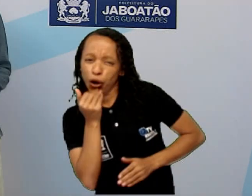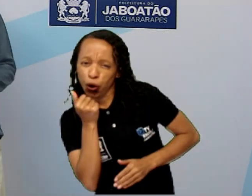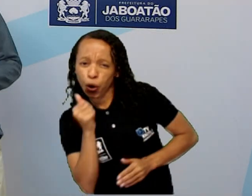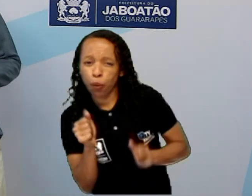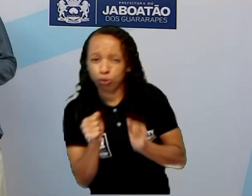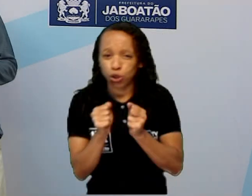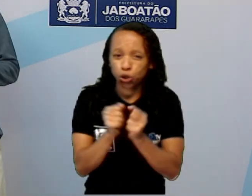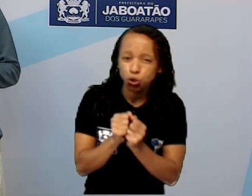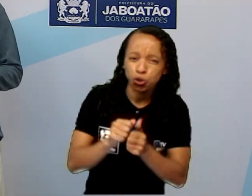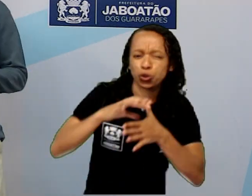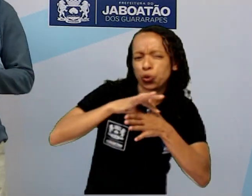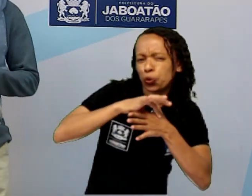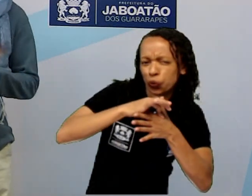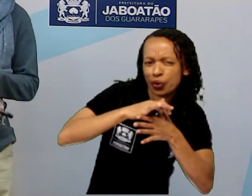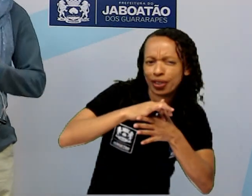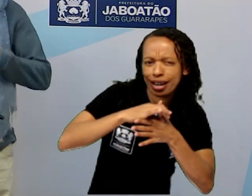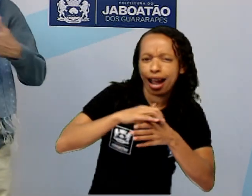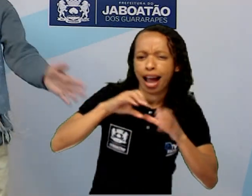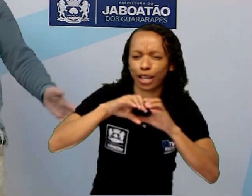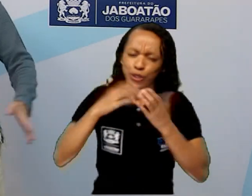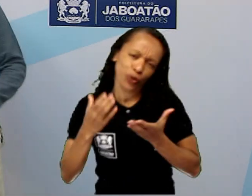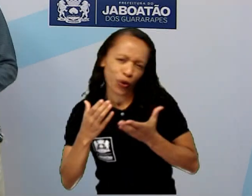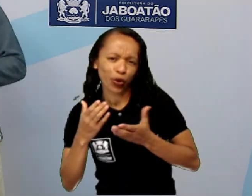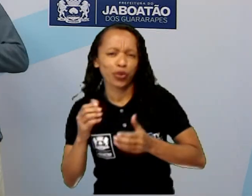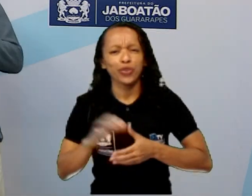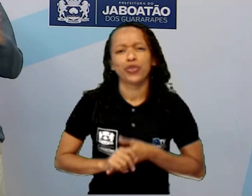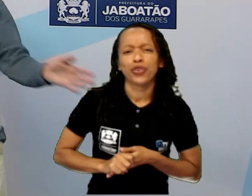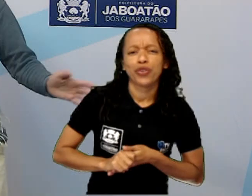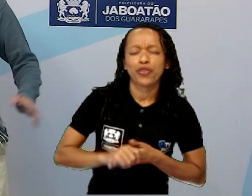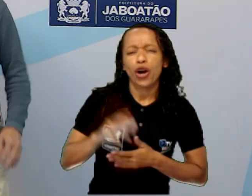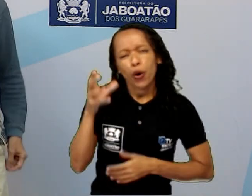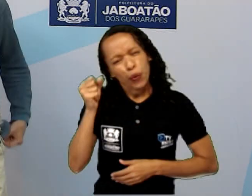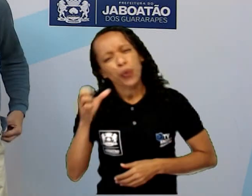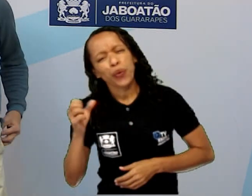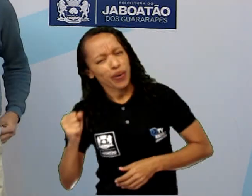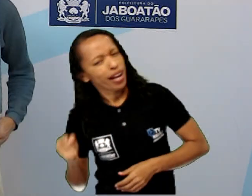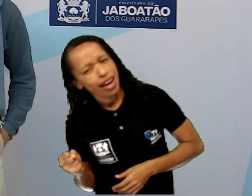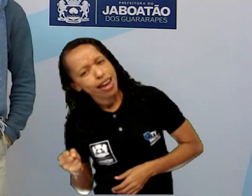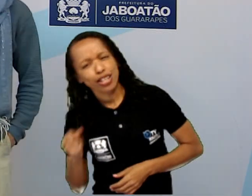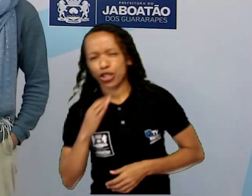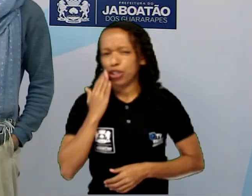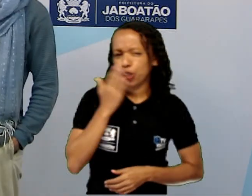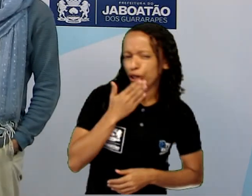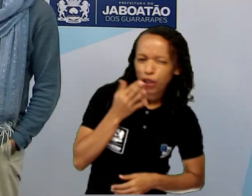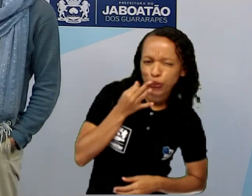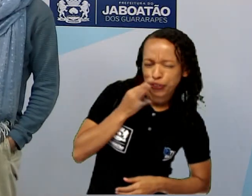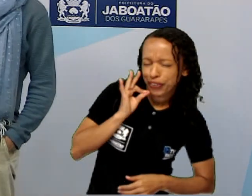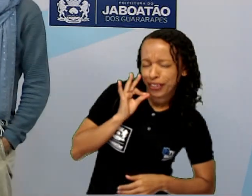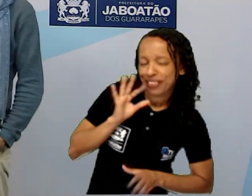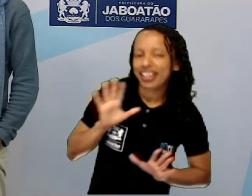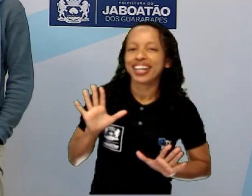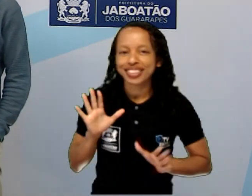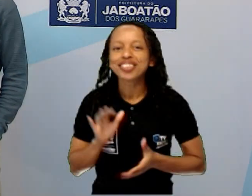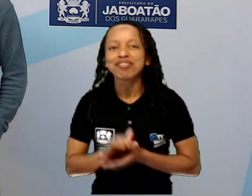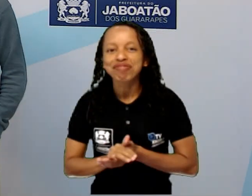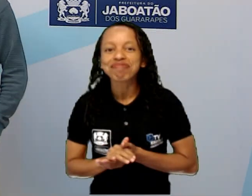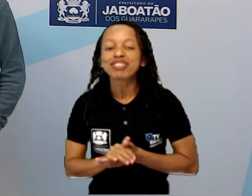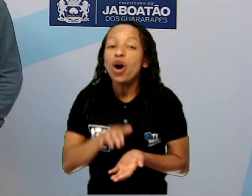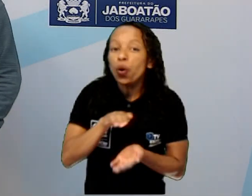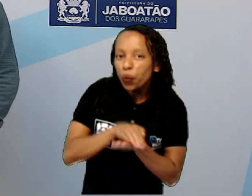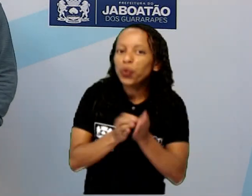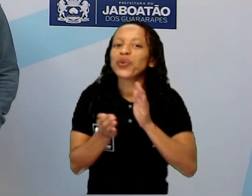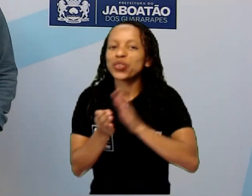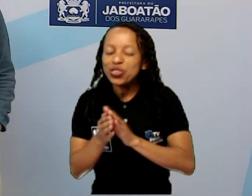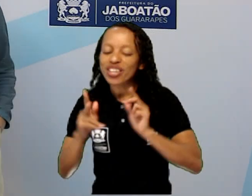ovo, com leite, doce, aguado, salgado, né? Então, o cuscuz aí é uma herança que a gente tem